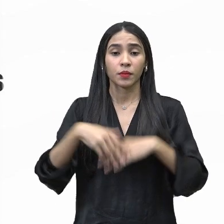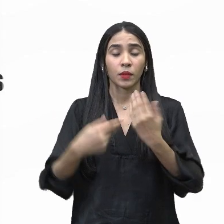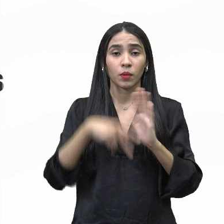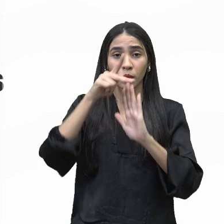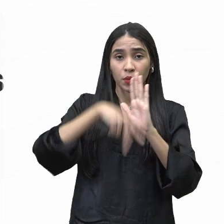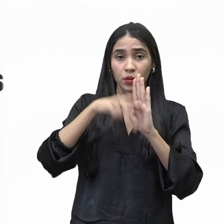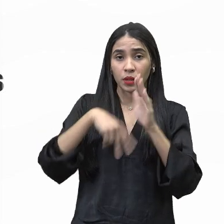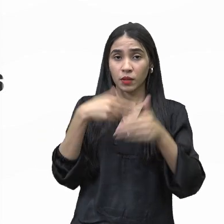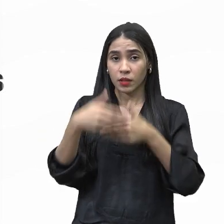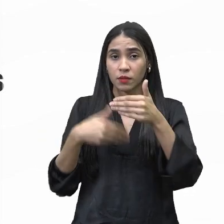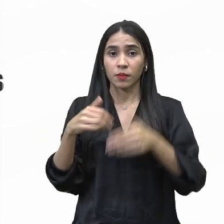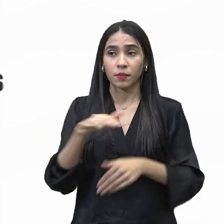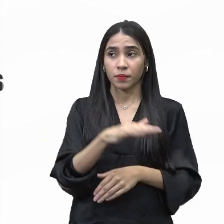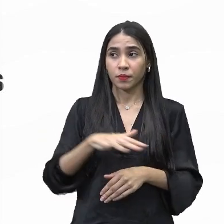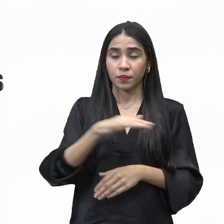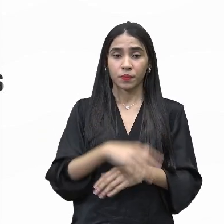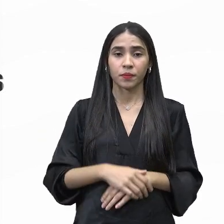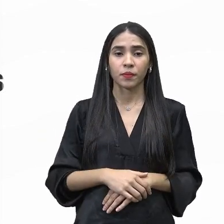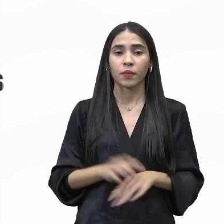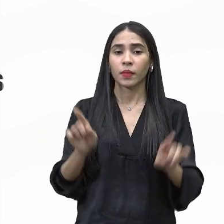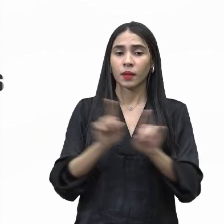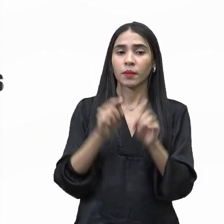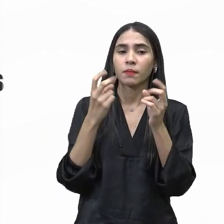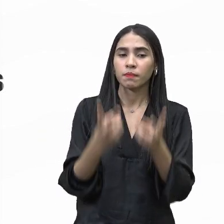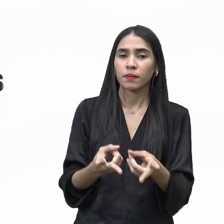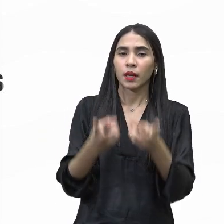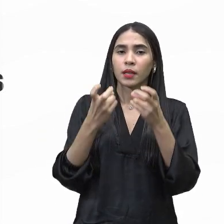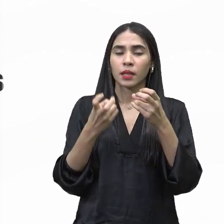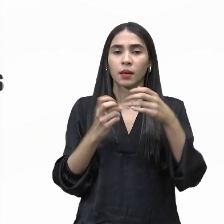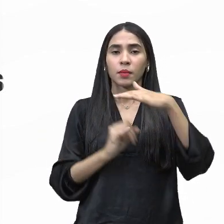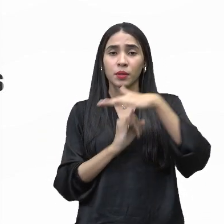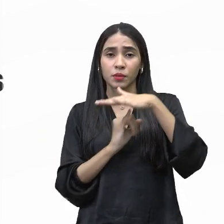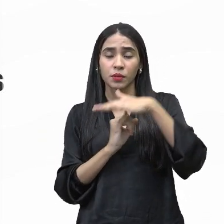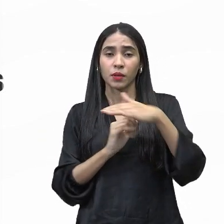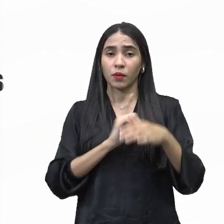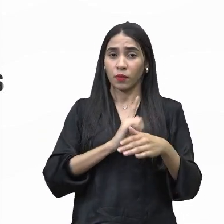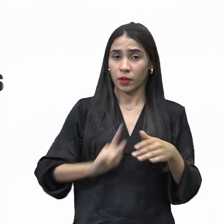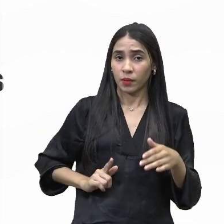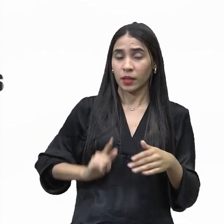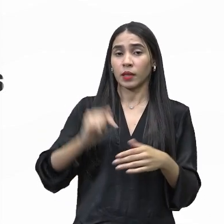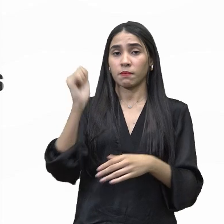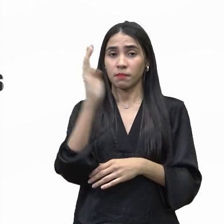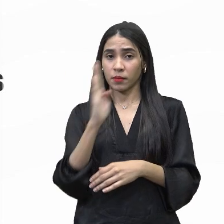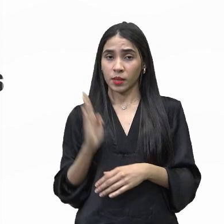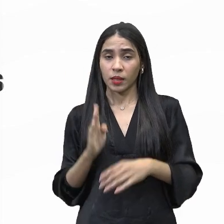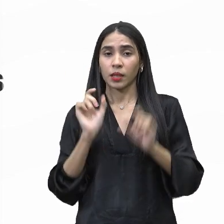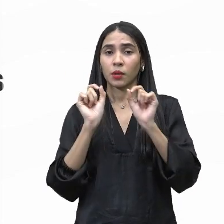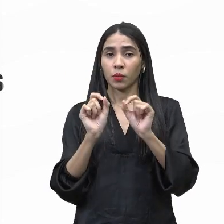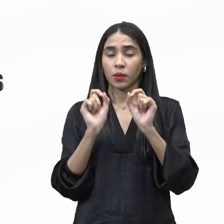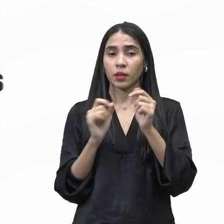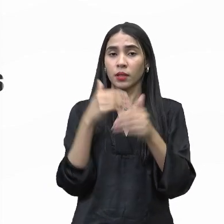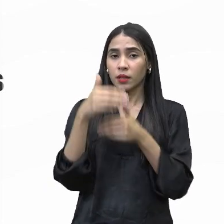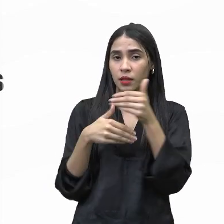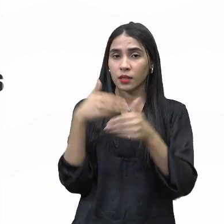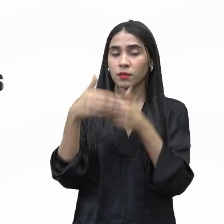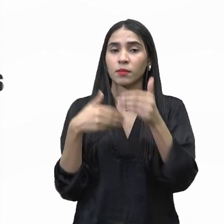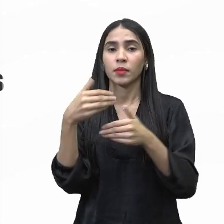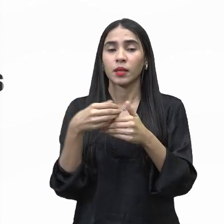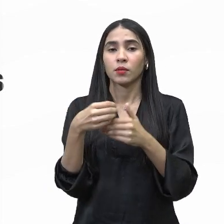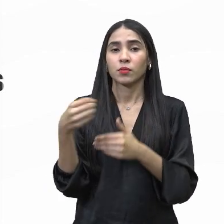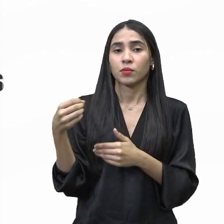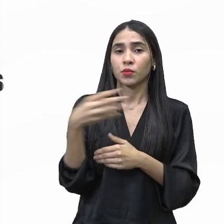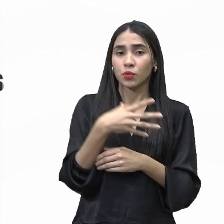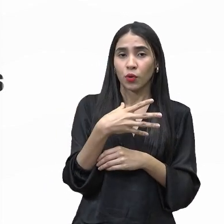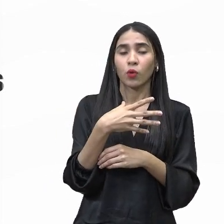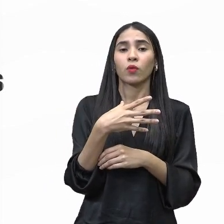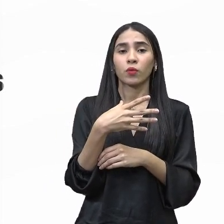de desenvolvimento regional. Percebe-se nas instituições governamentais brasileiras o desenvolvimento de um recurso ou de